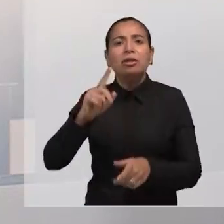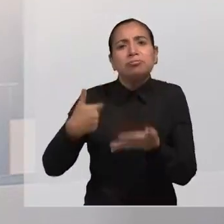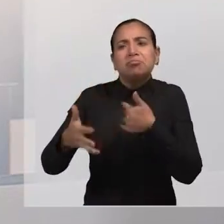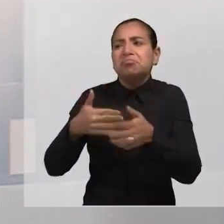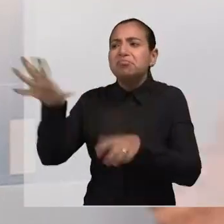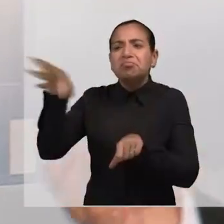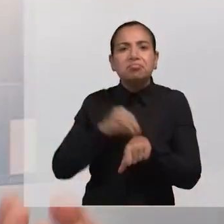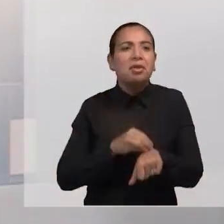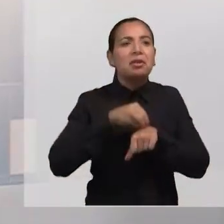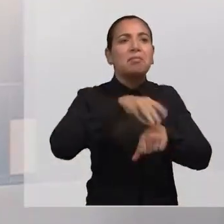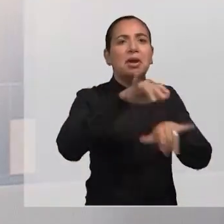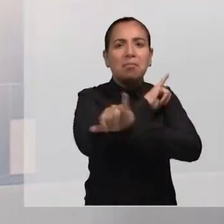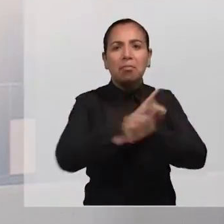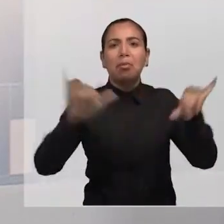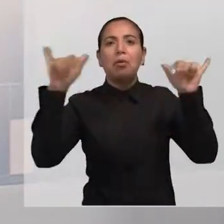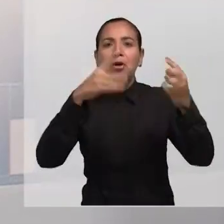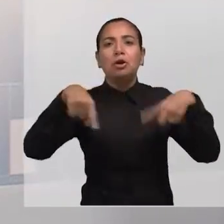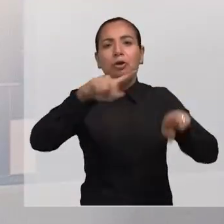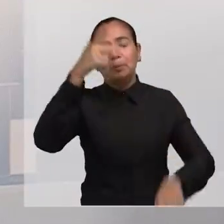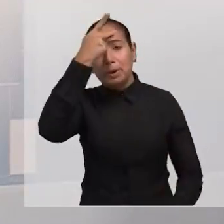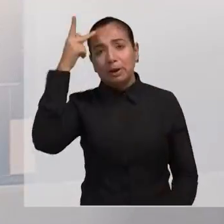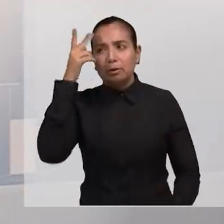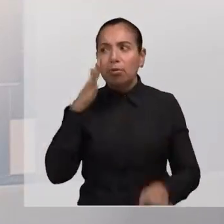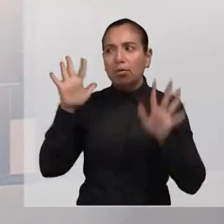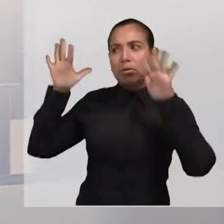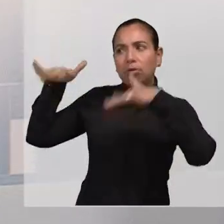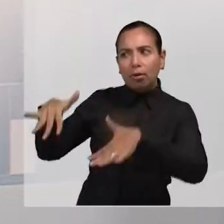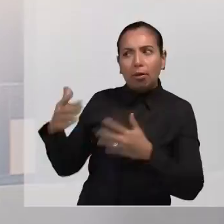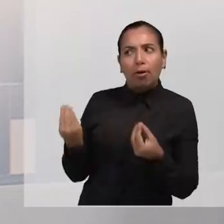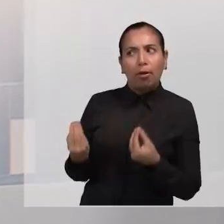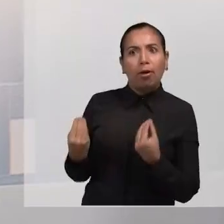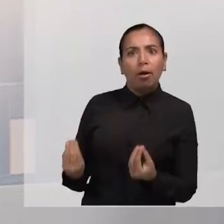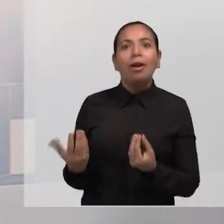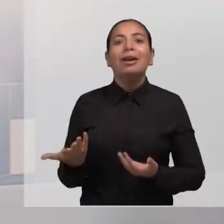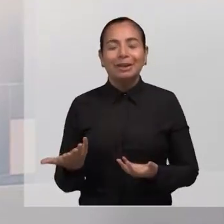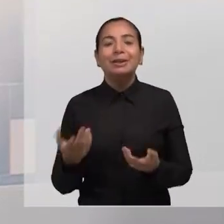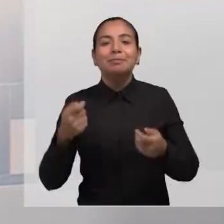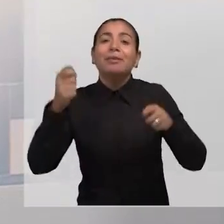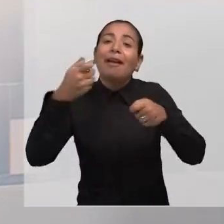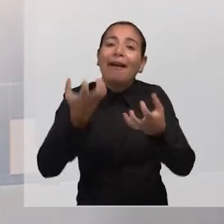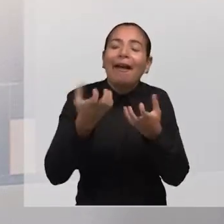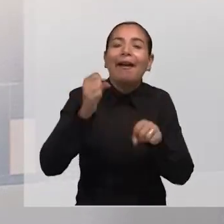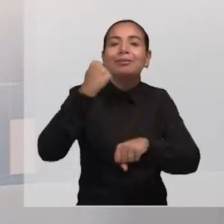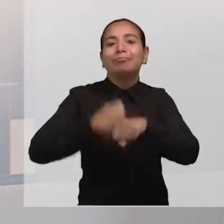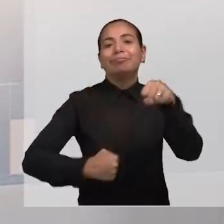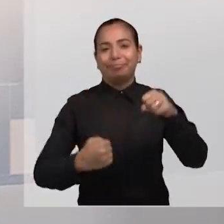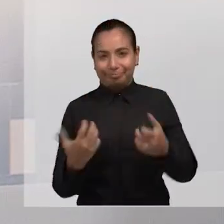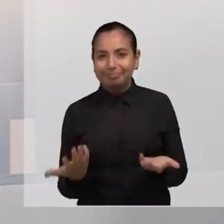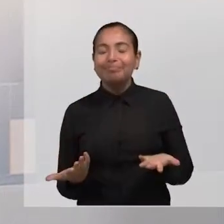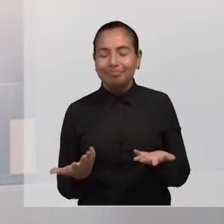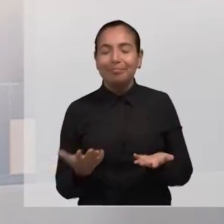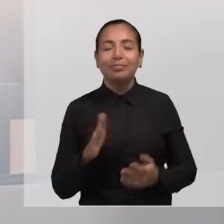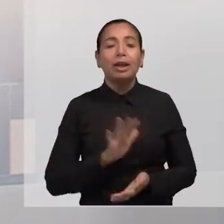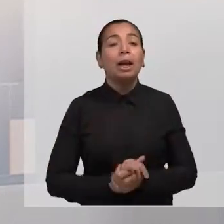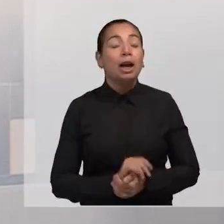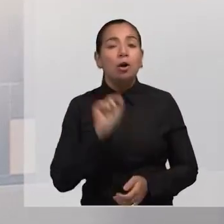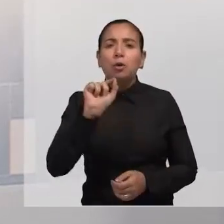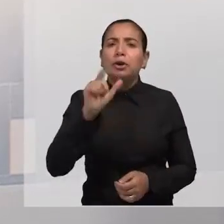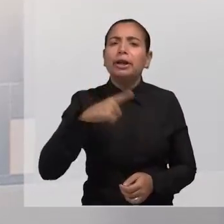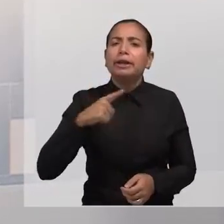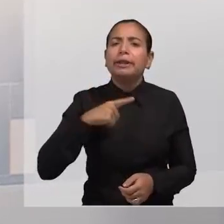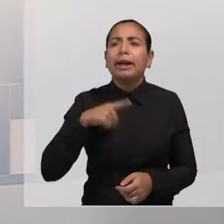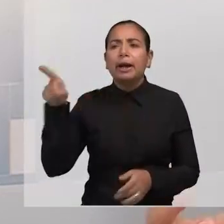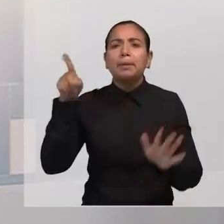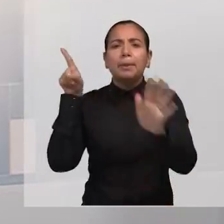passada aquele infeliz discurso dele contra o questionamento dele em relação ao vereador